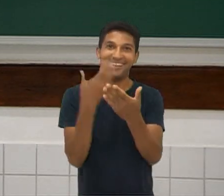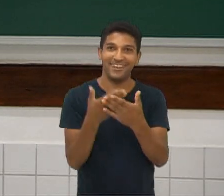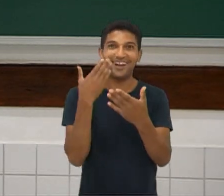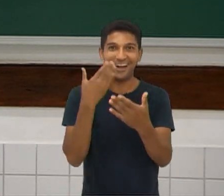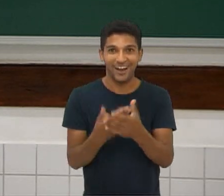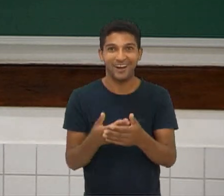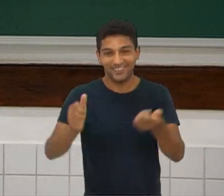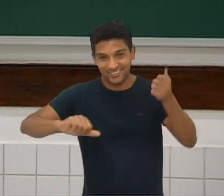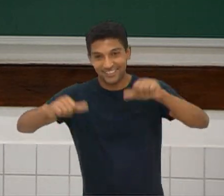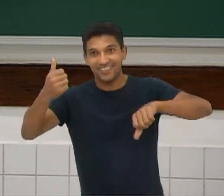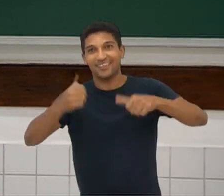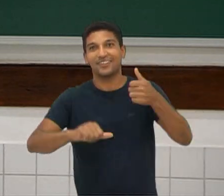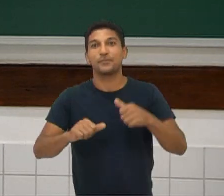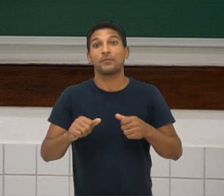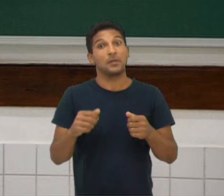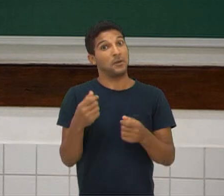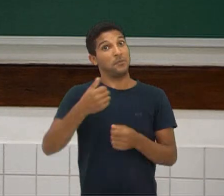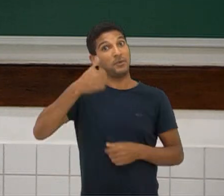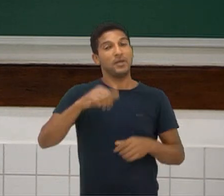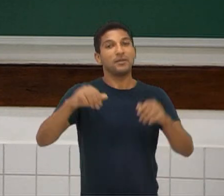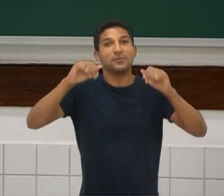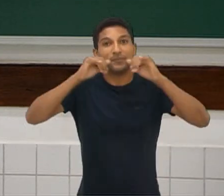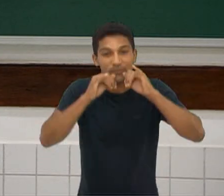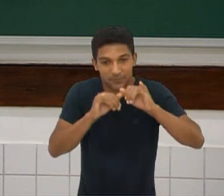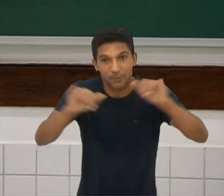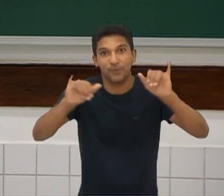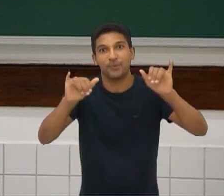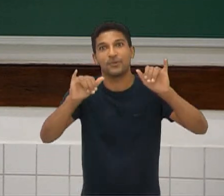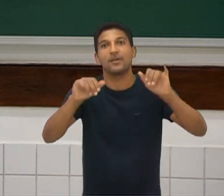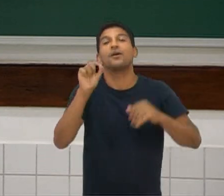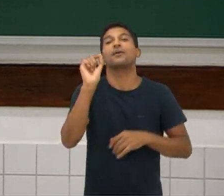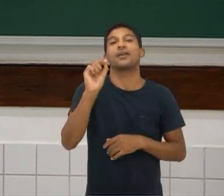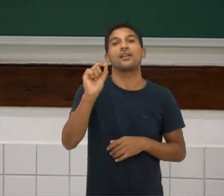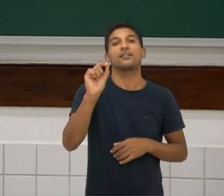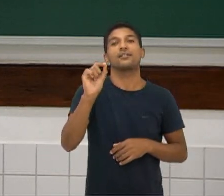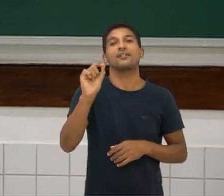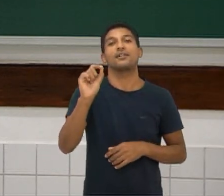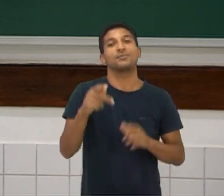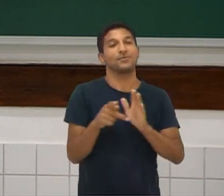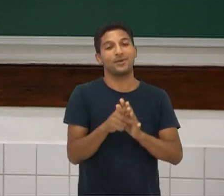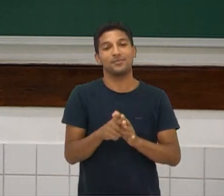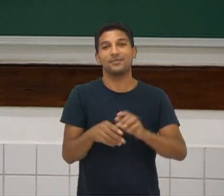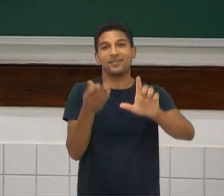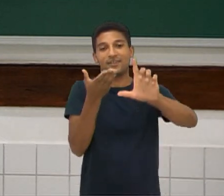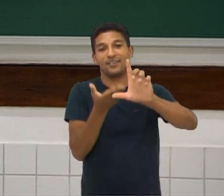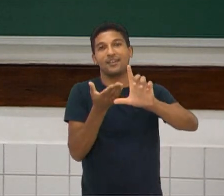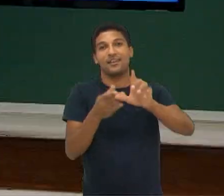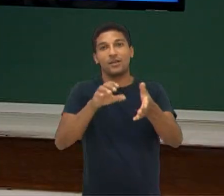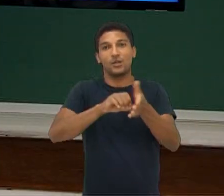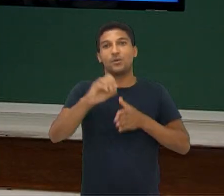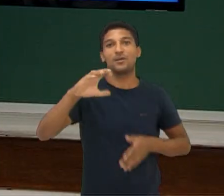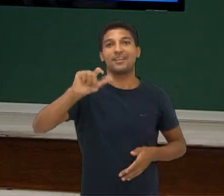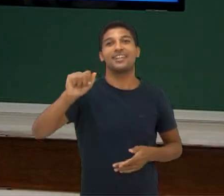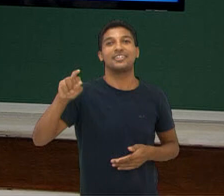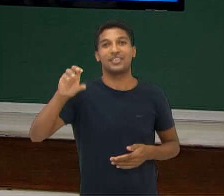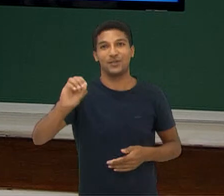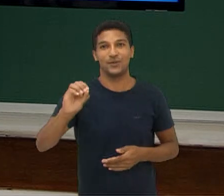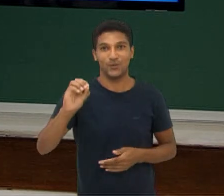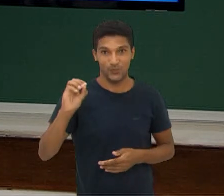mas antes, aqueles recadinhos que não podem faltar, sim, estou falando dos recadinhos do coração, câmera 2